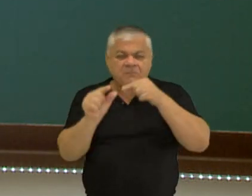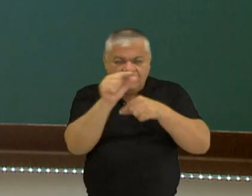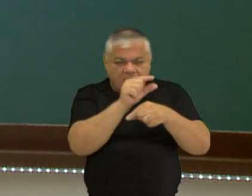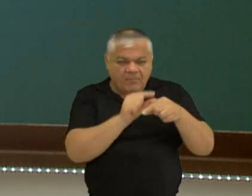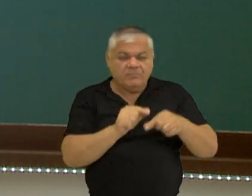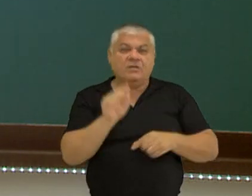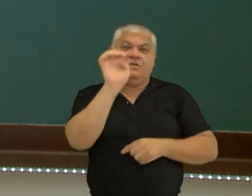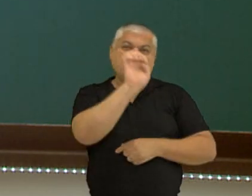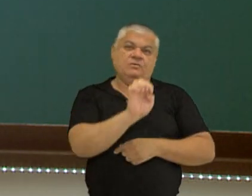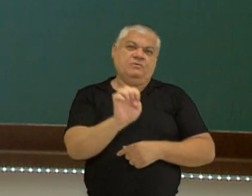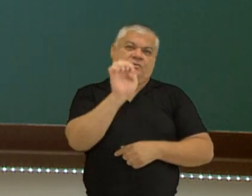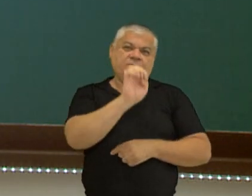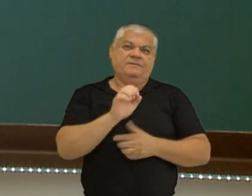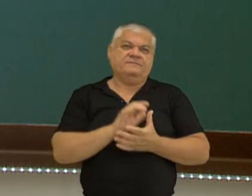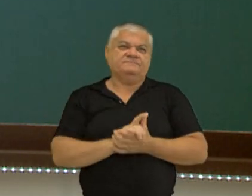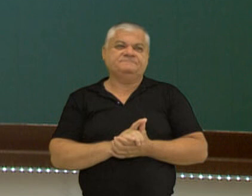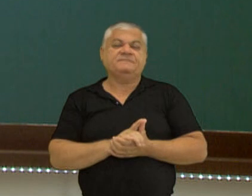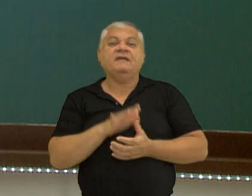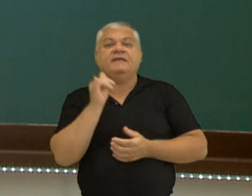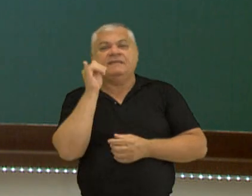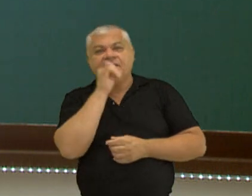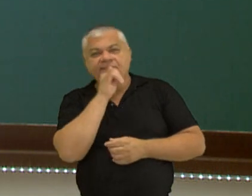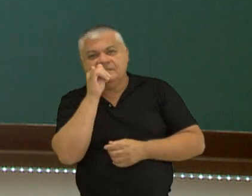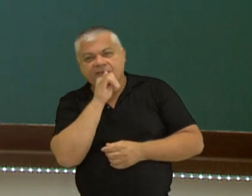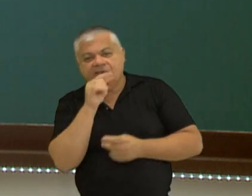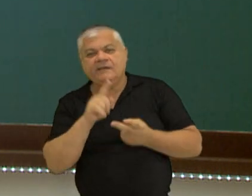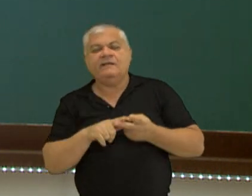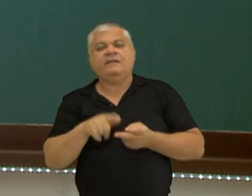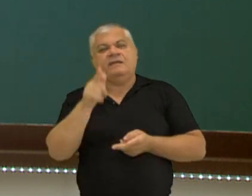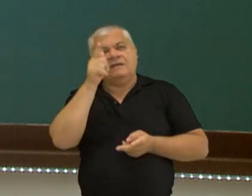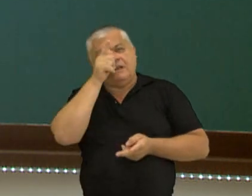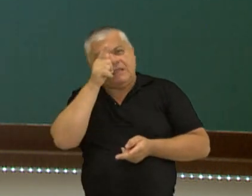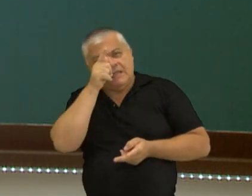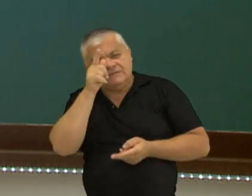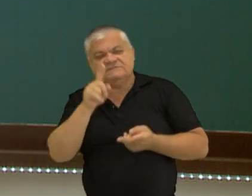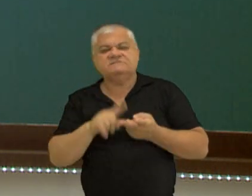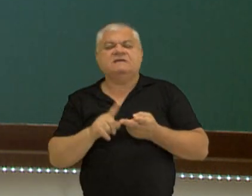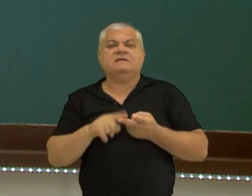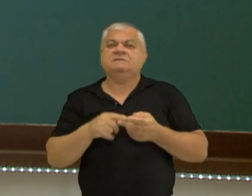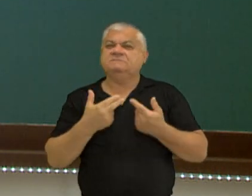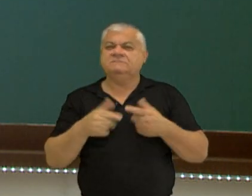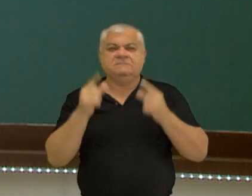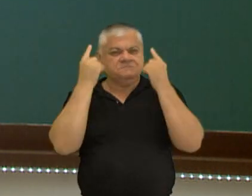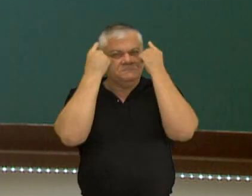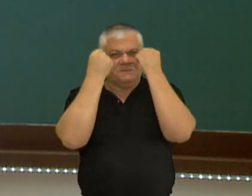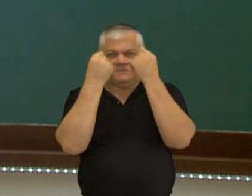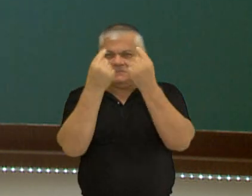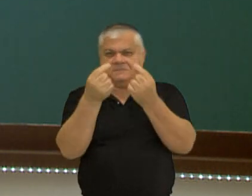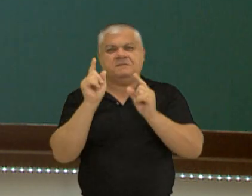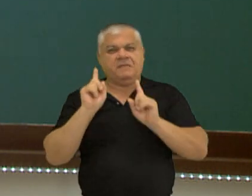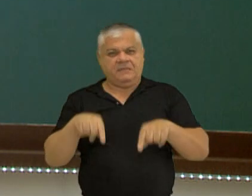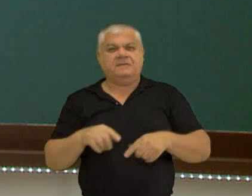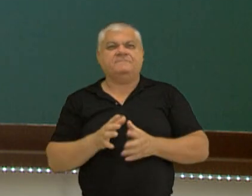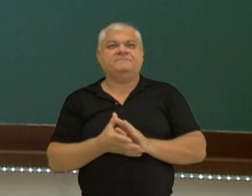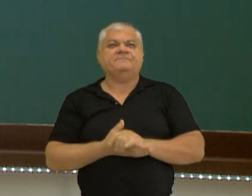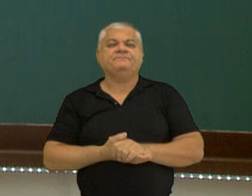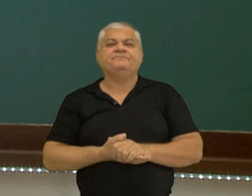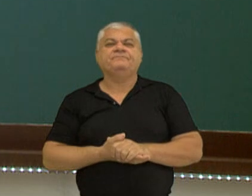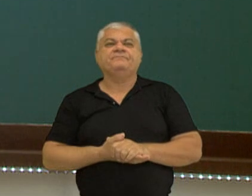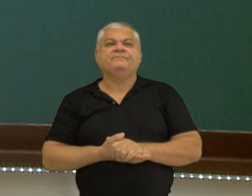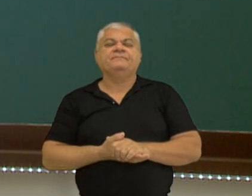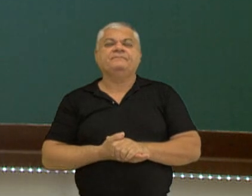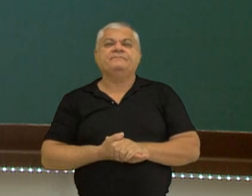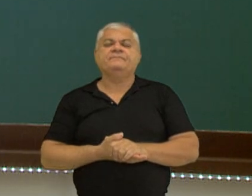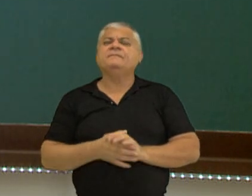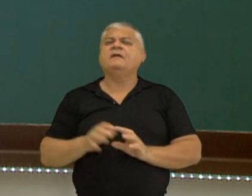alguns exemplos ali. A Itália também, a Grécia, são países do continente europeu, tá? E aí, o que nós temos